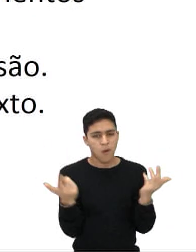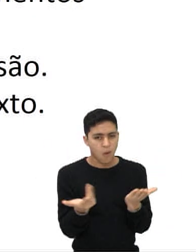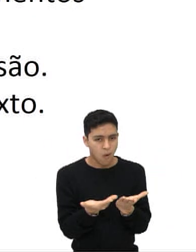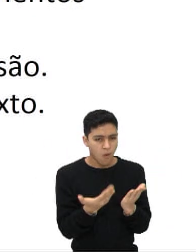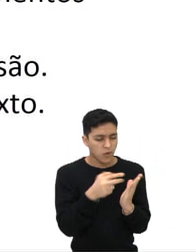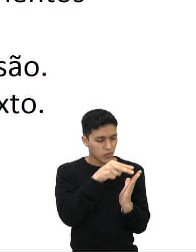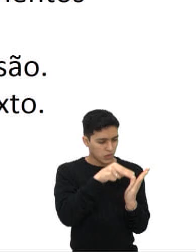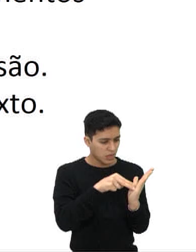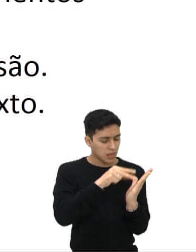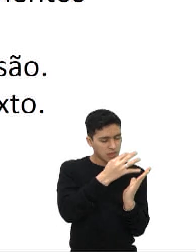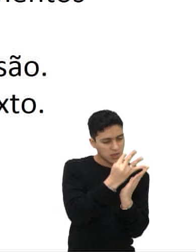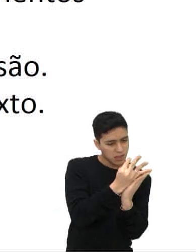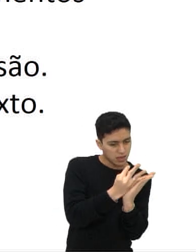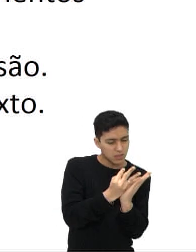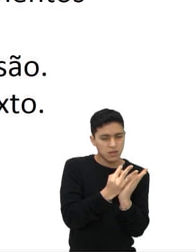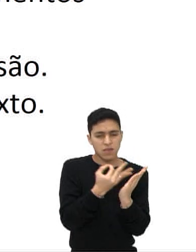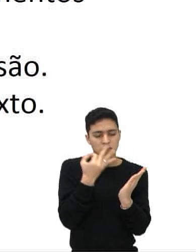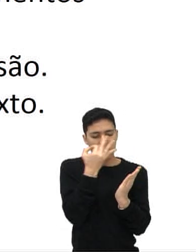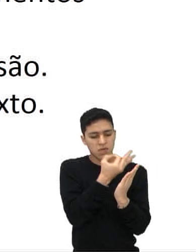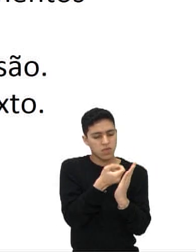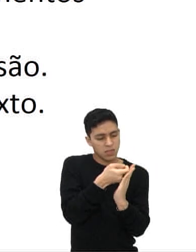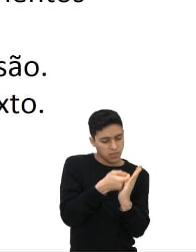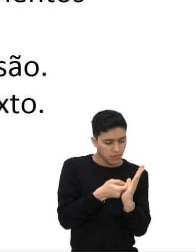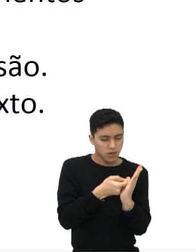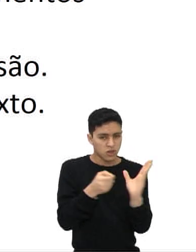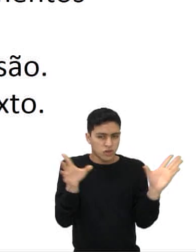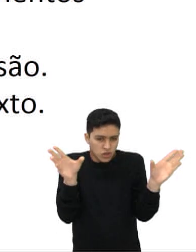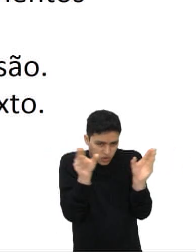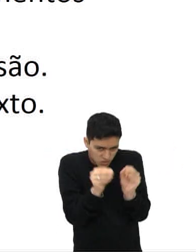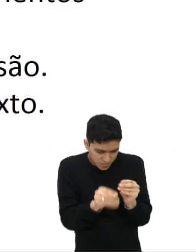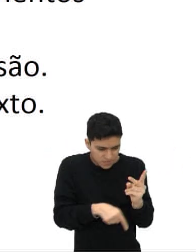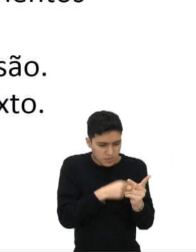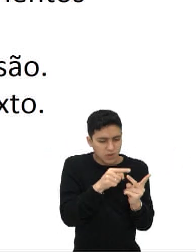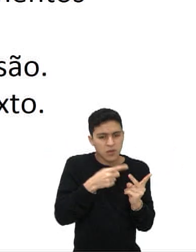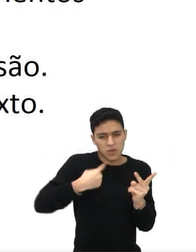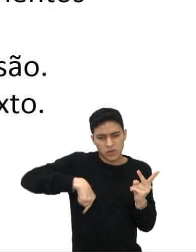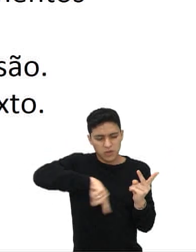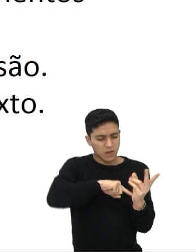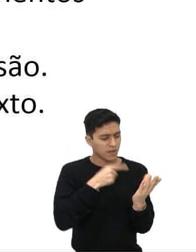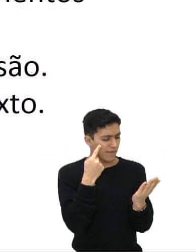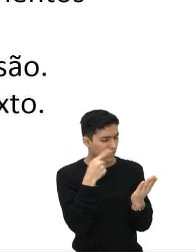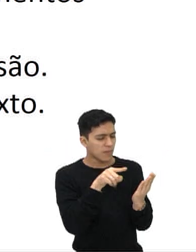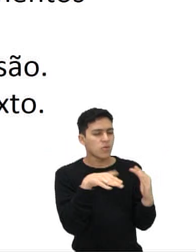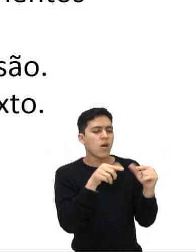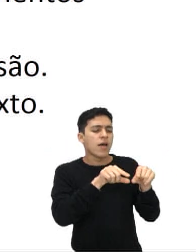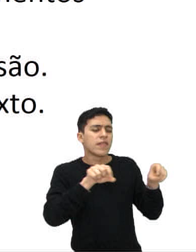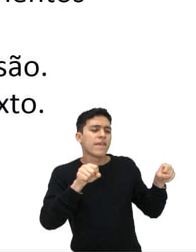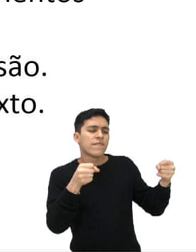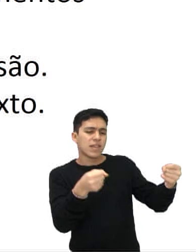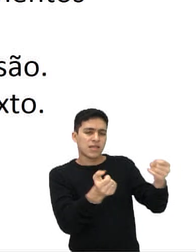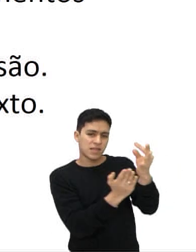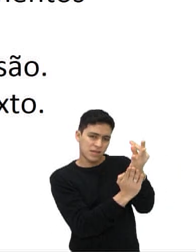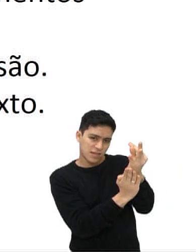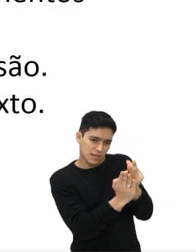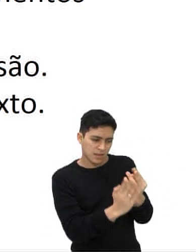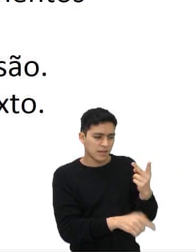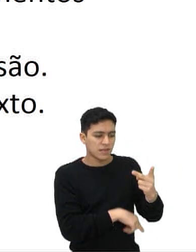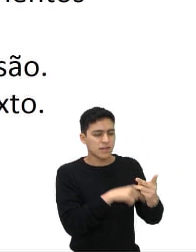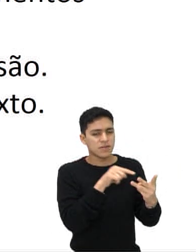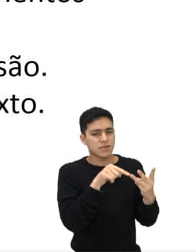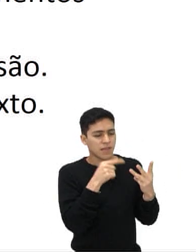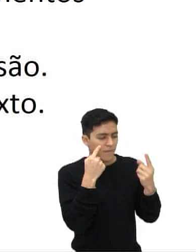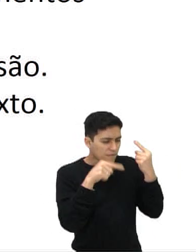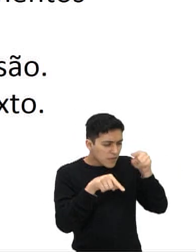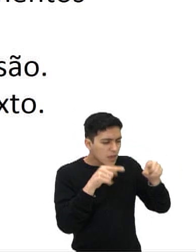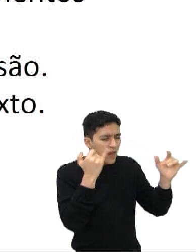texto dissertativo argumentativo compreensivamente, nós identificamos a tese do texto, localizamos as